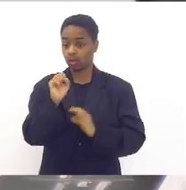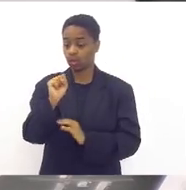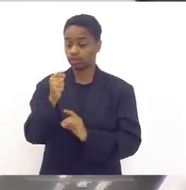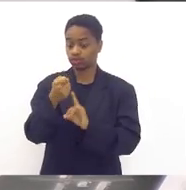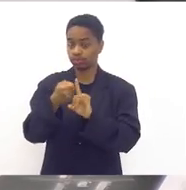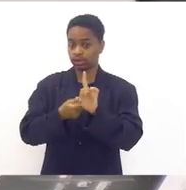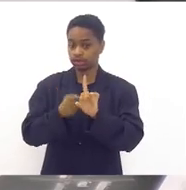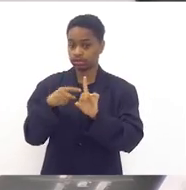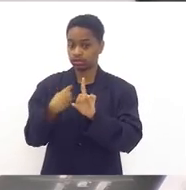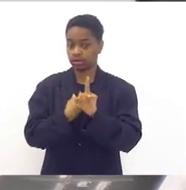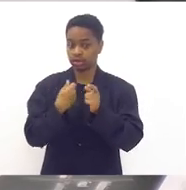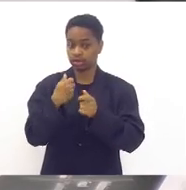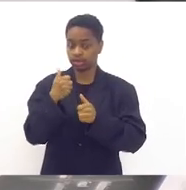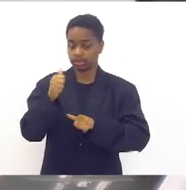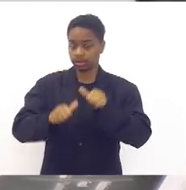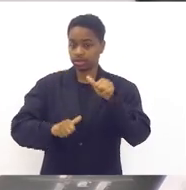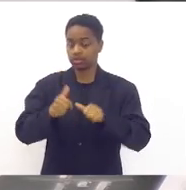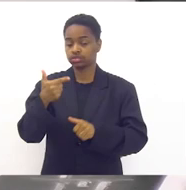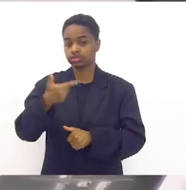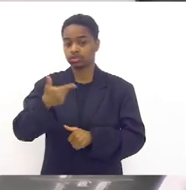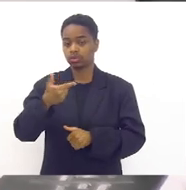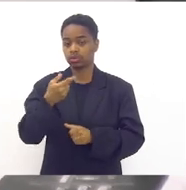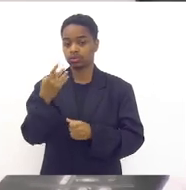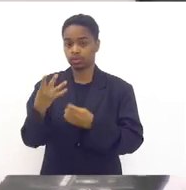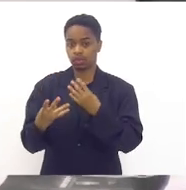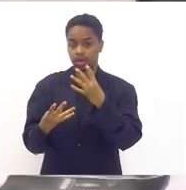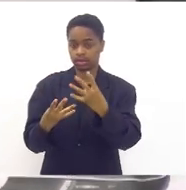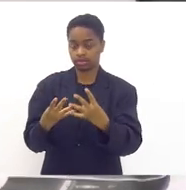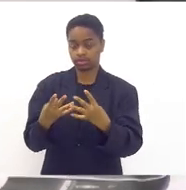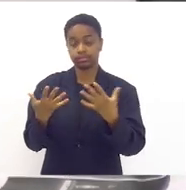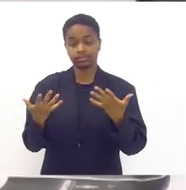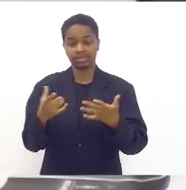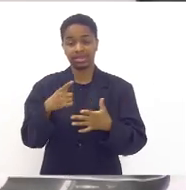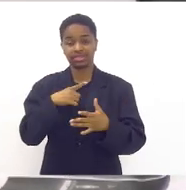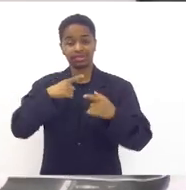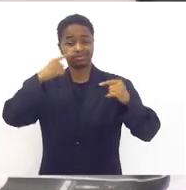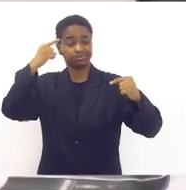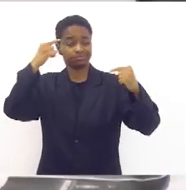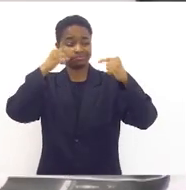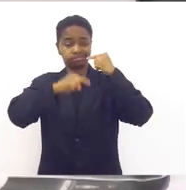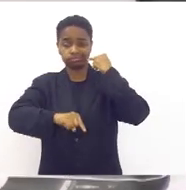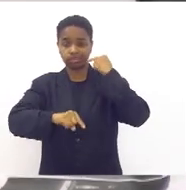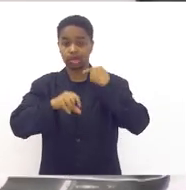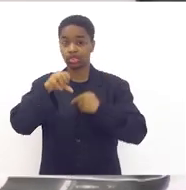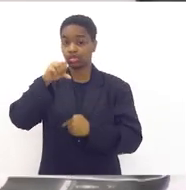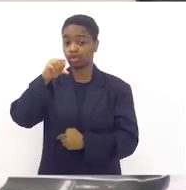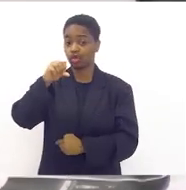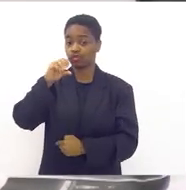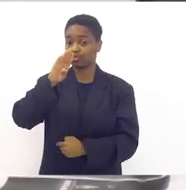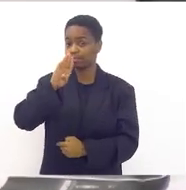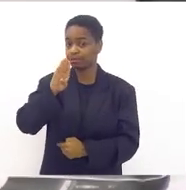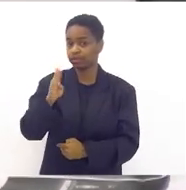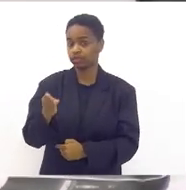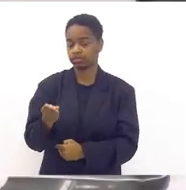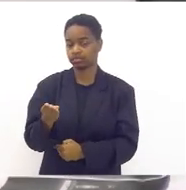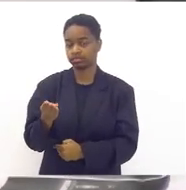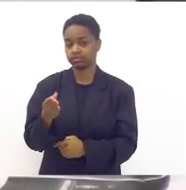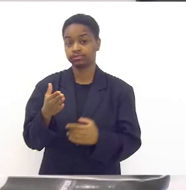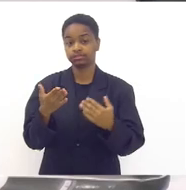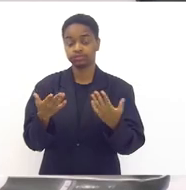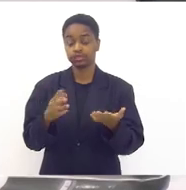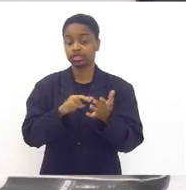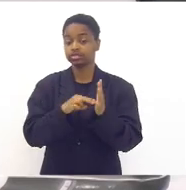que é o segundo quadrimestre. Então, a gente tem um descasamento de 9 bi. Ou seja, a gente